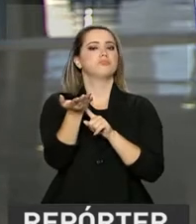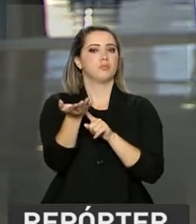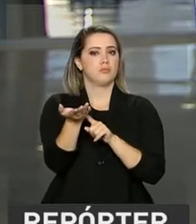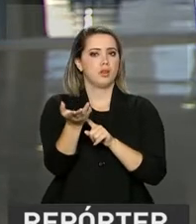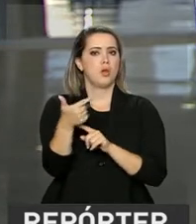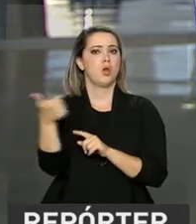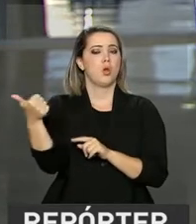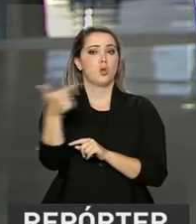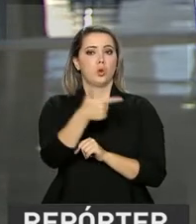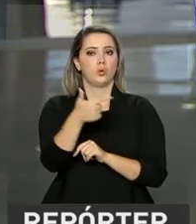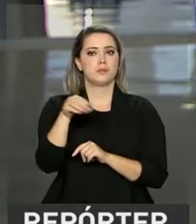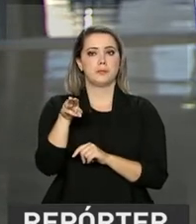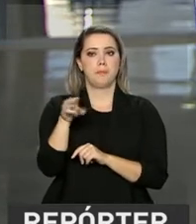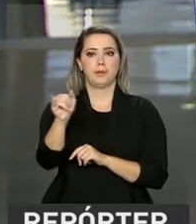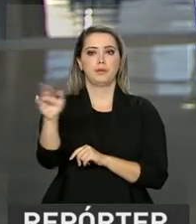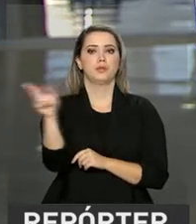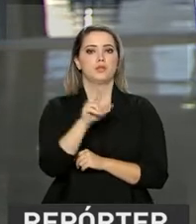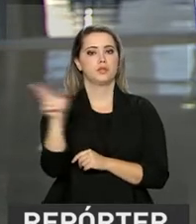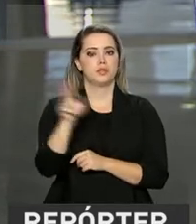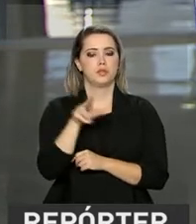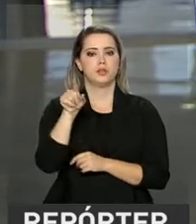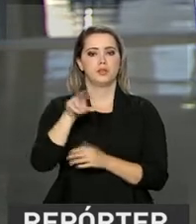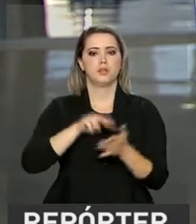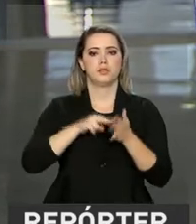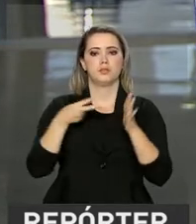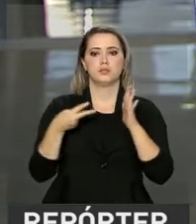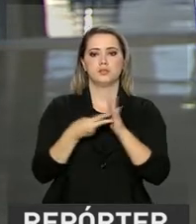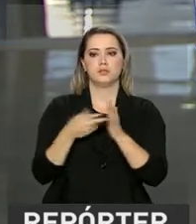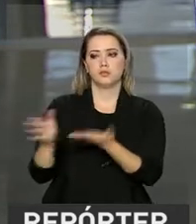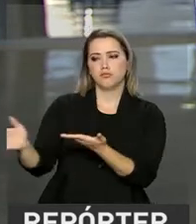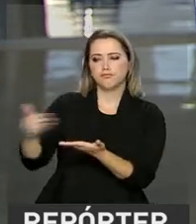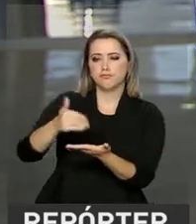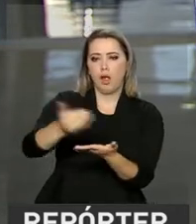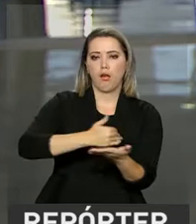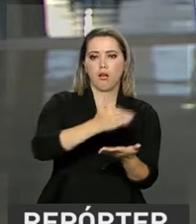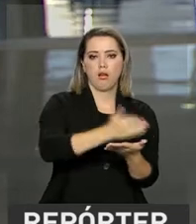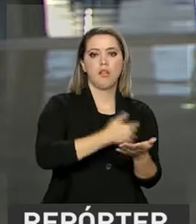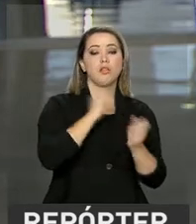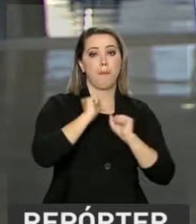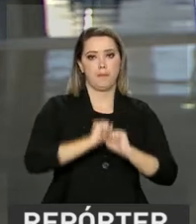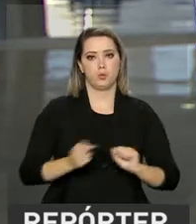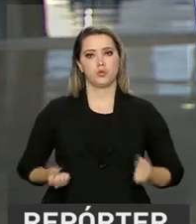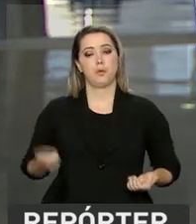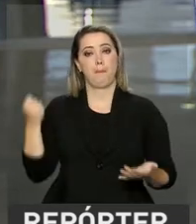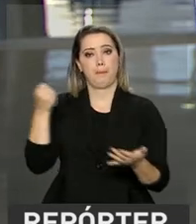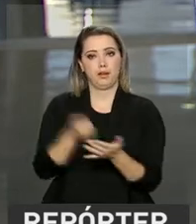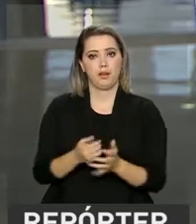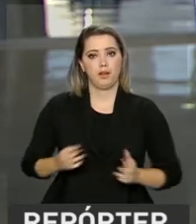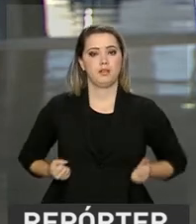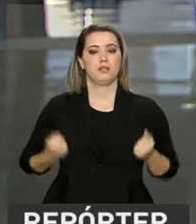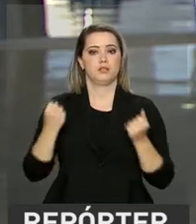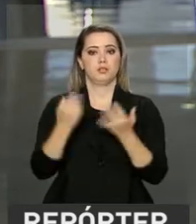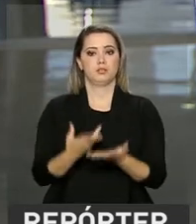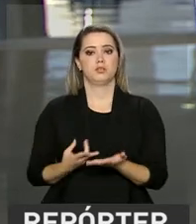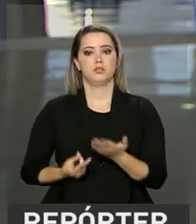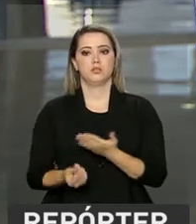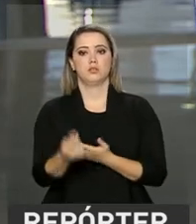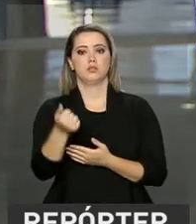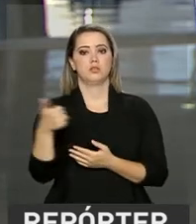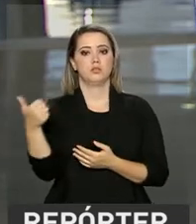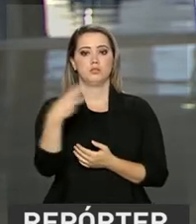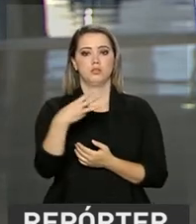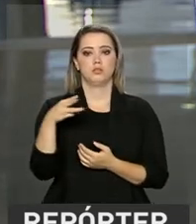900 milhões de reais isso significa que o que foi arrecadado foi suficiente para cobrir as despesas e ainda sobraram em quase